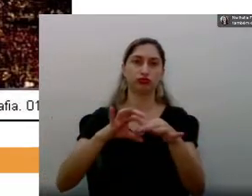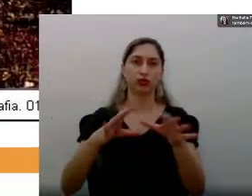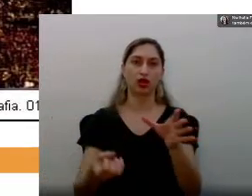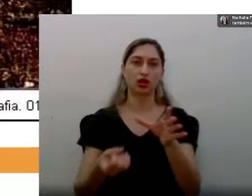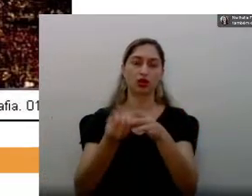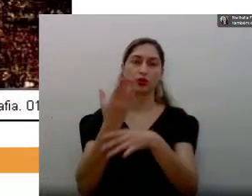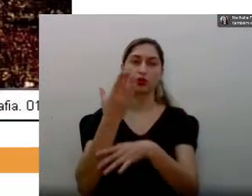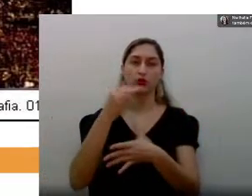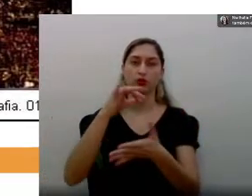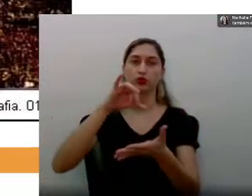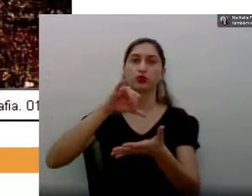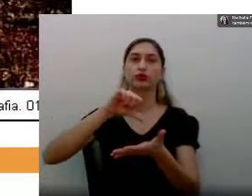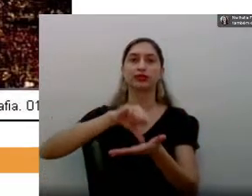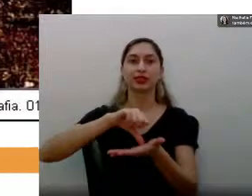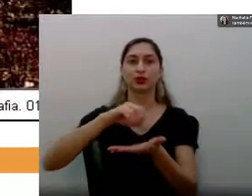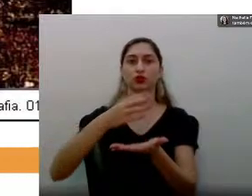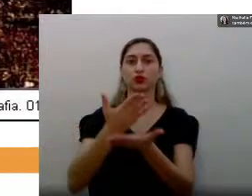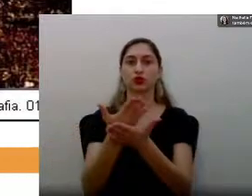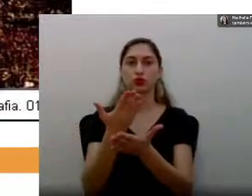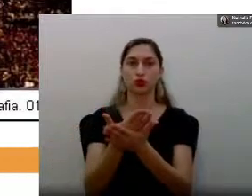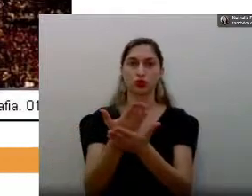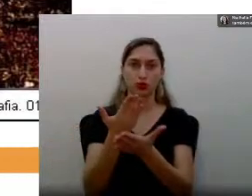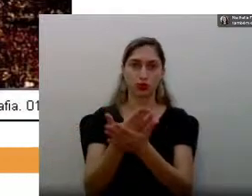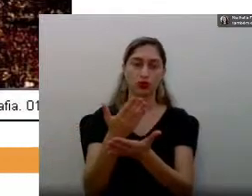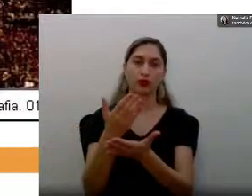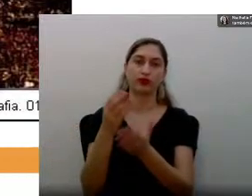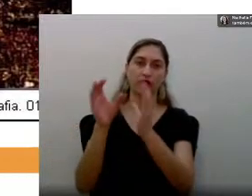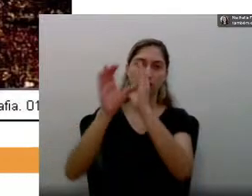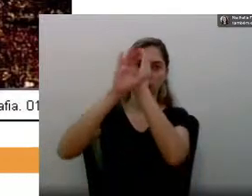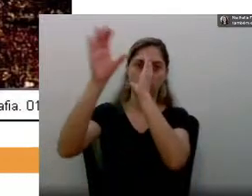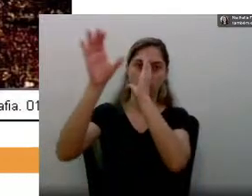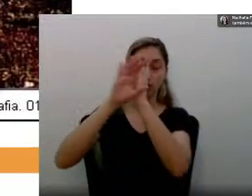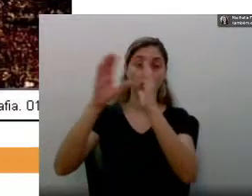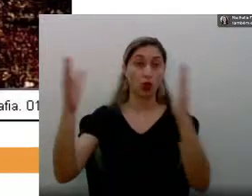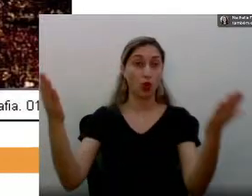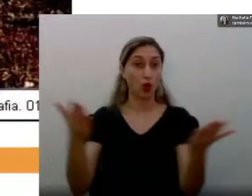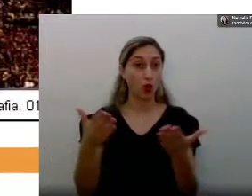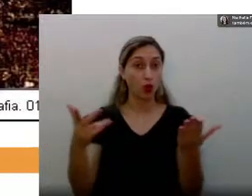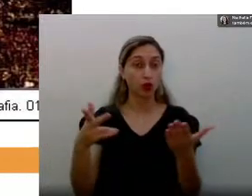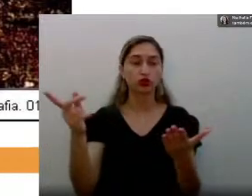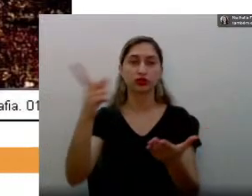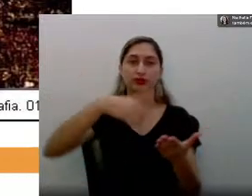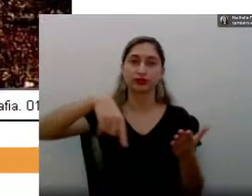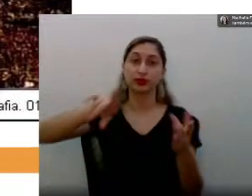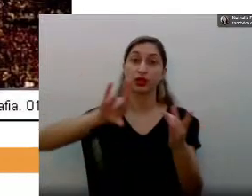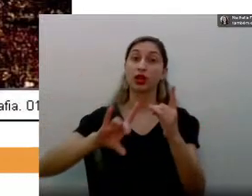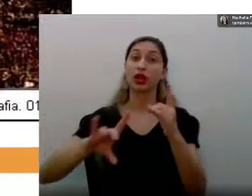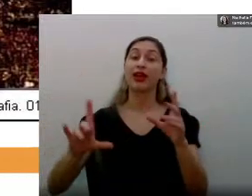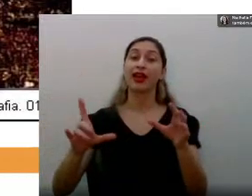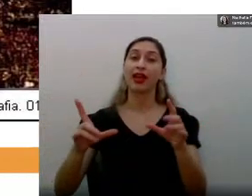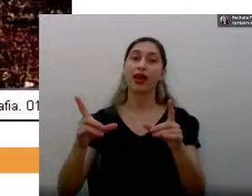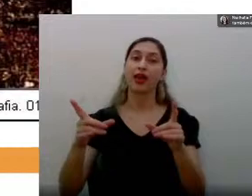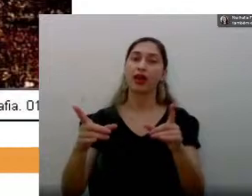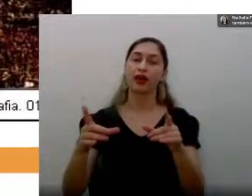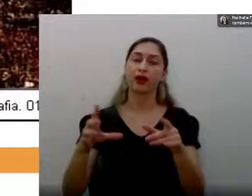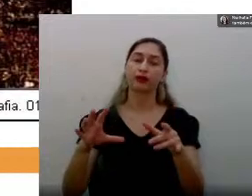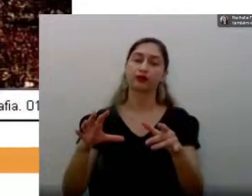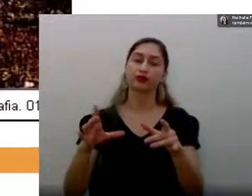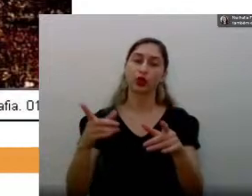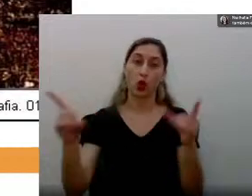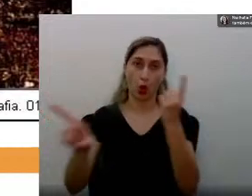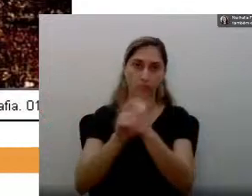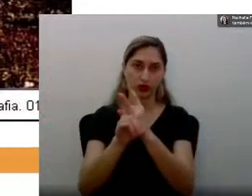ele funciona lá no colégio Santo Agostinho tá tem um site deles do seu amigo eles em diversos